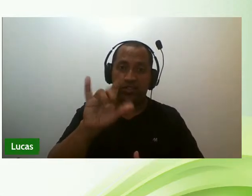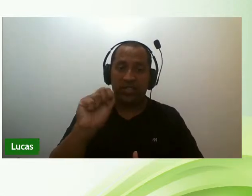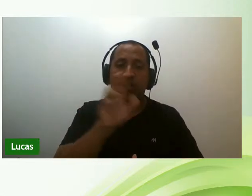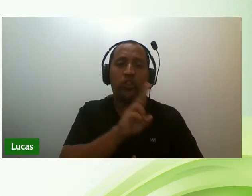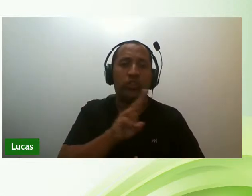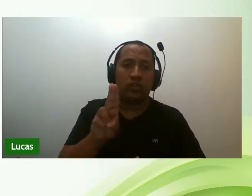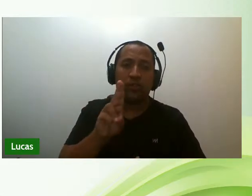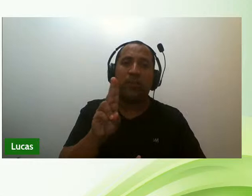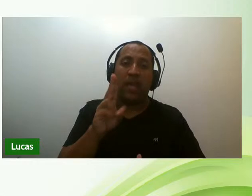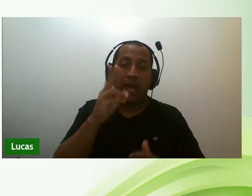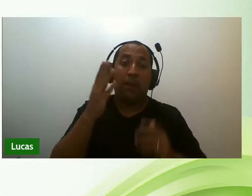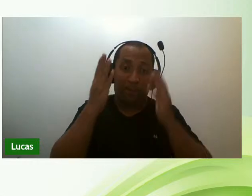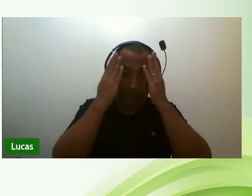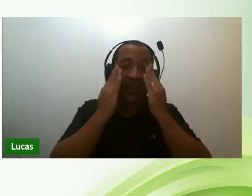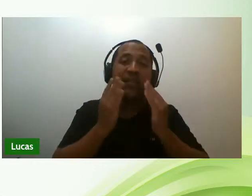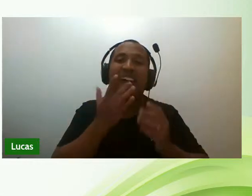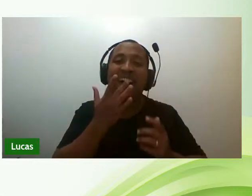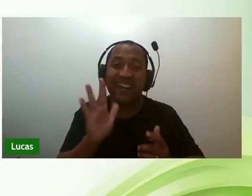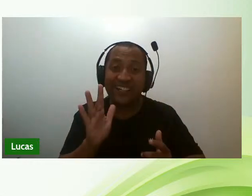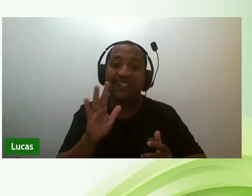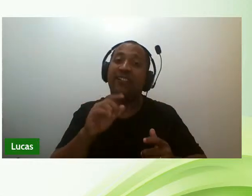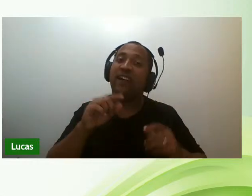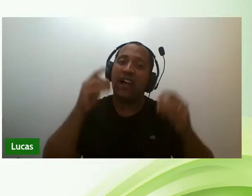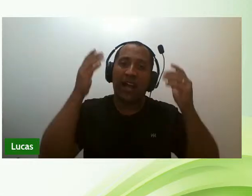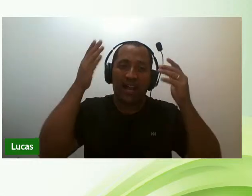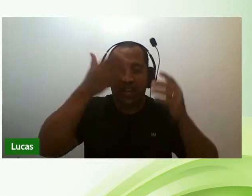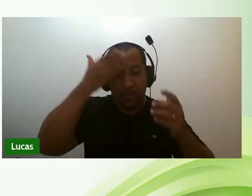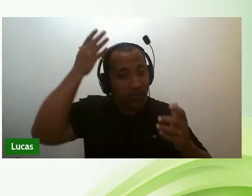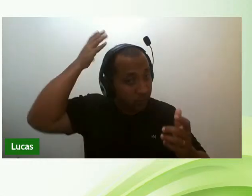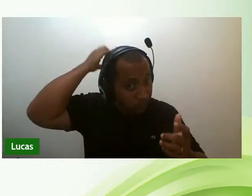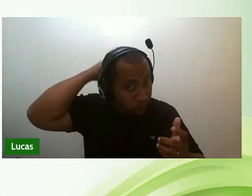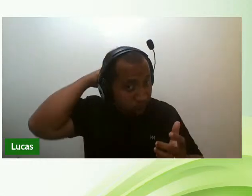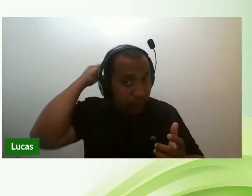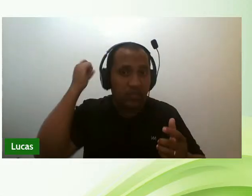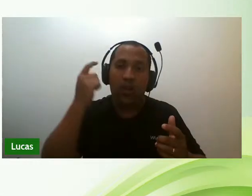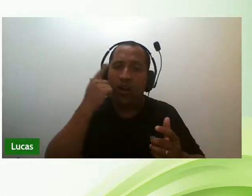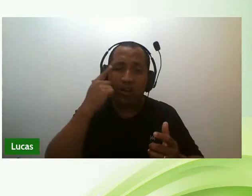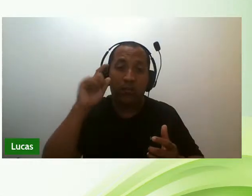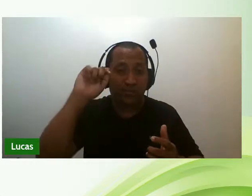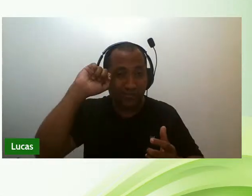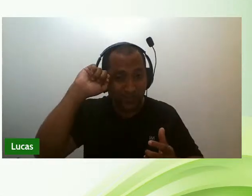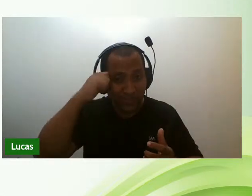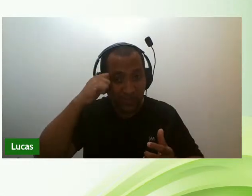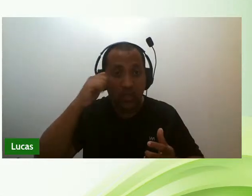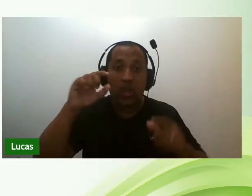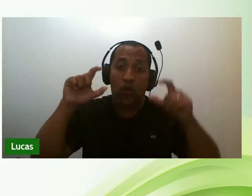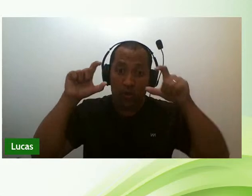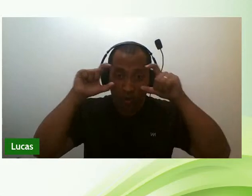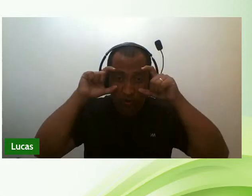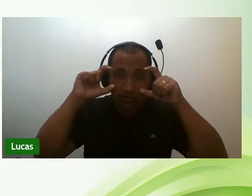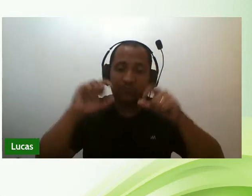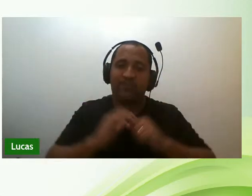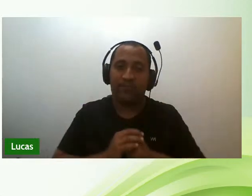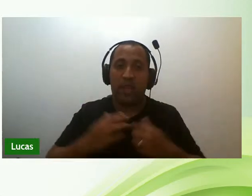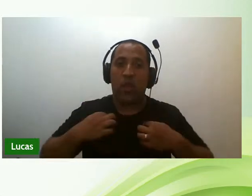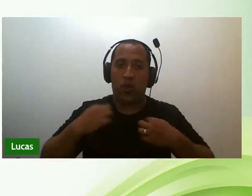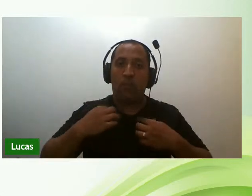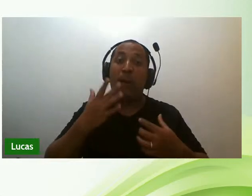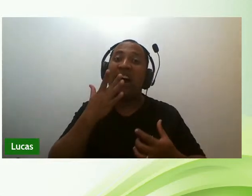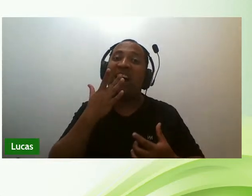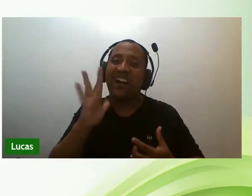tenho cabelos escuros que estão presos, olhos castanhos, estou usando óculos, visto uma roupa